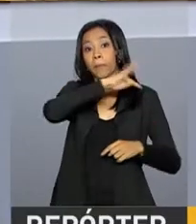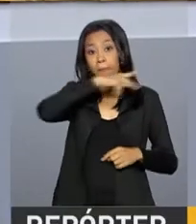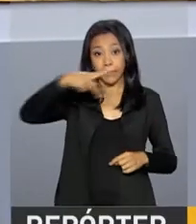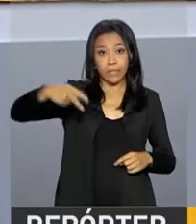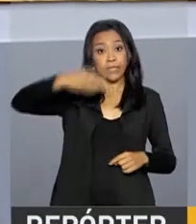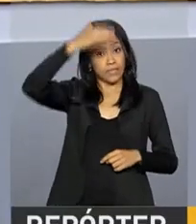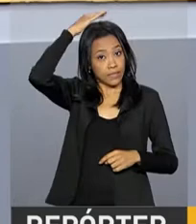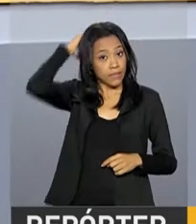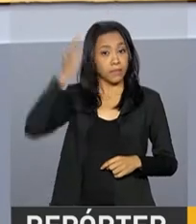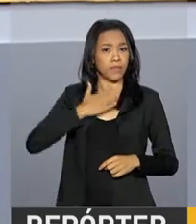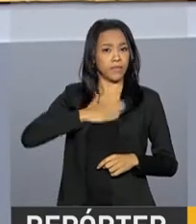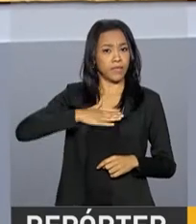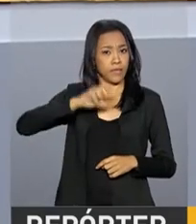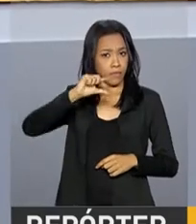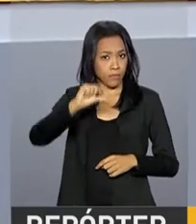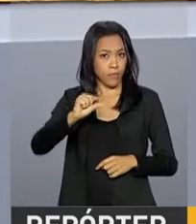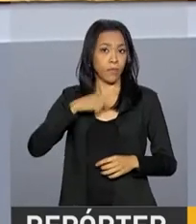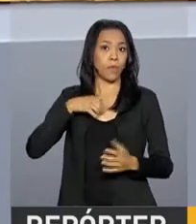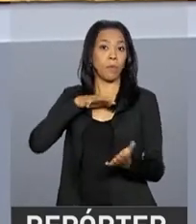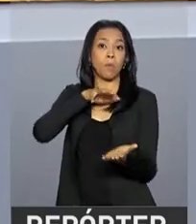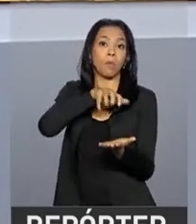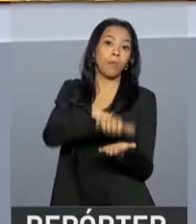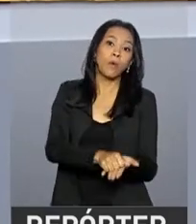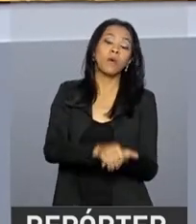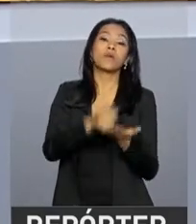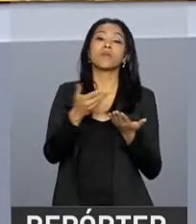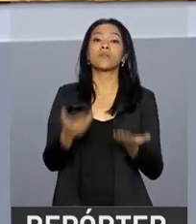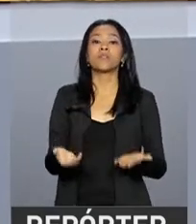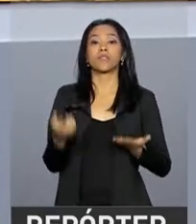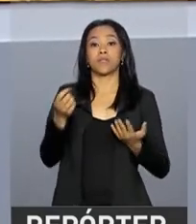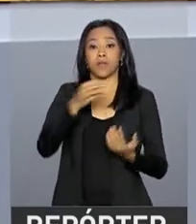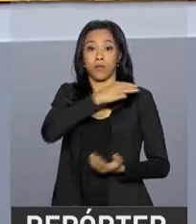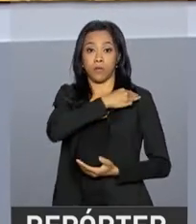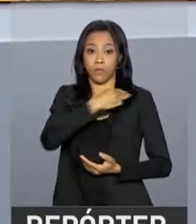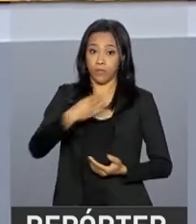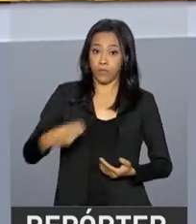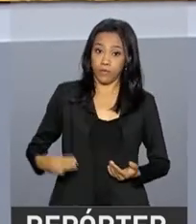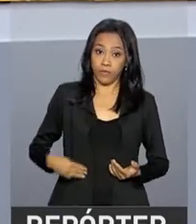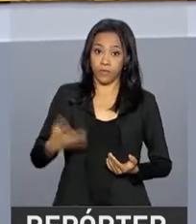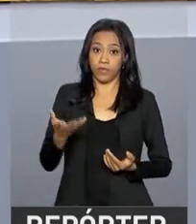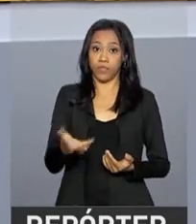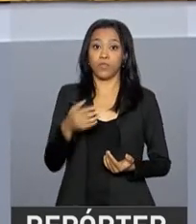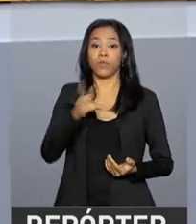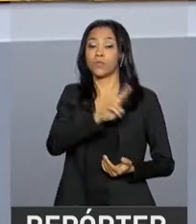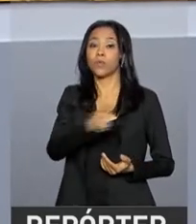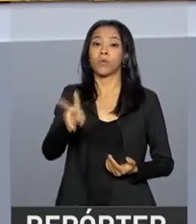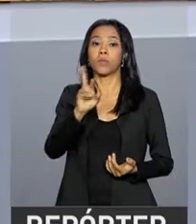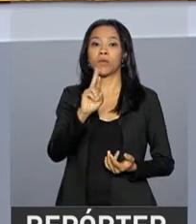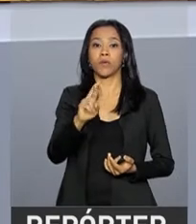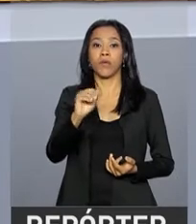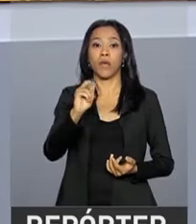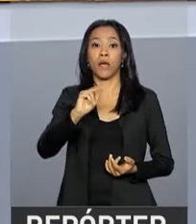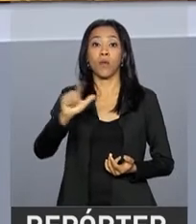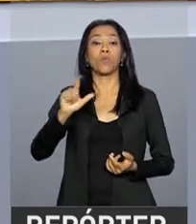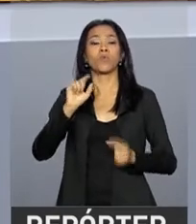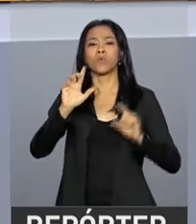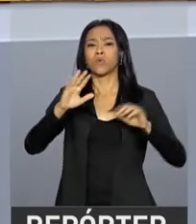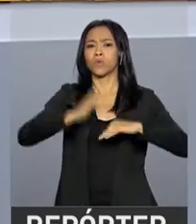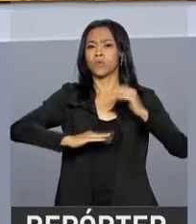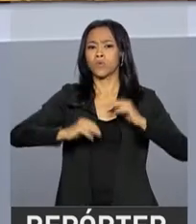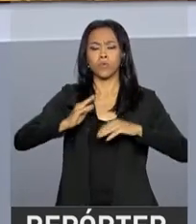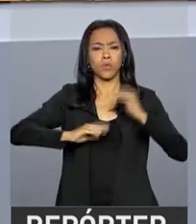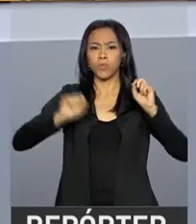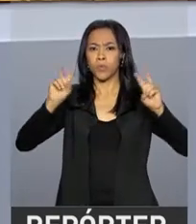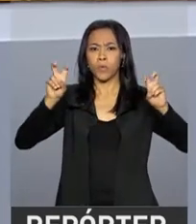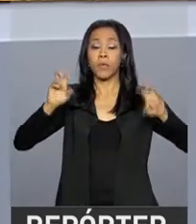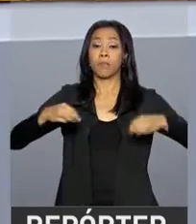posse daqui a pouco a raul jungmann no ministério extraordinário da segurança pública a cerimônia será no palácio do planalto até